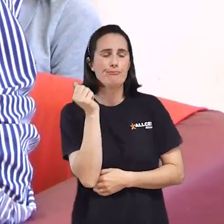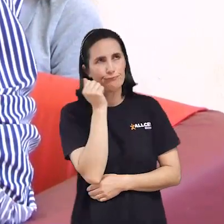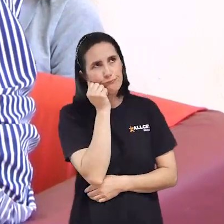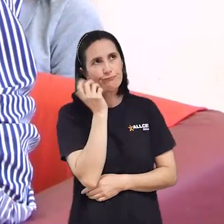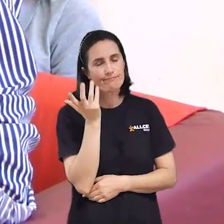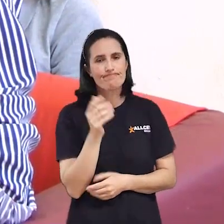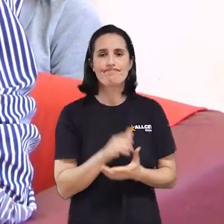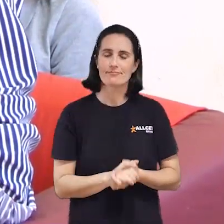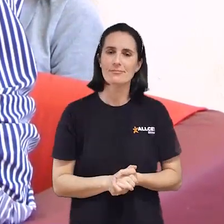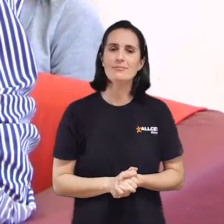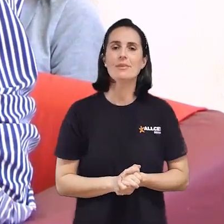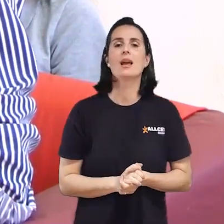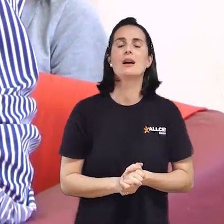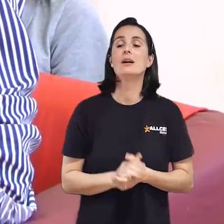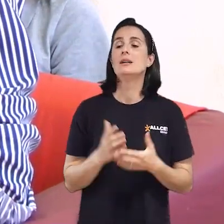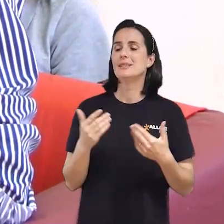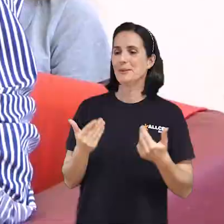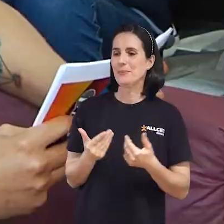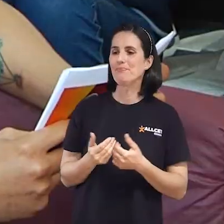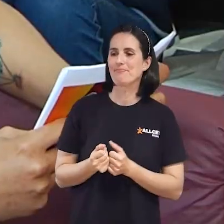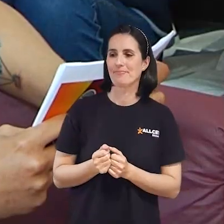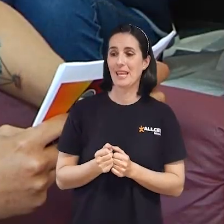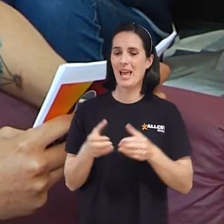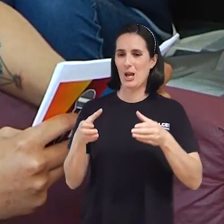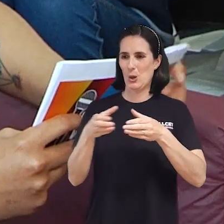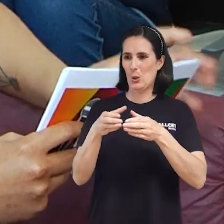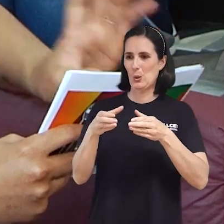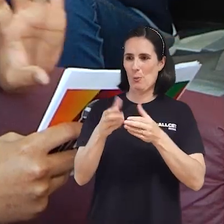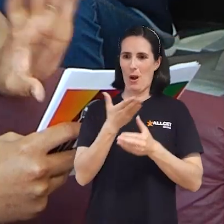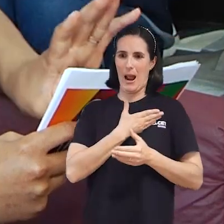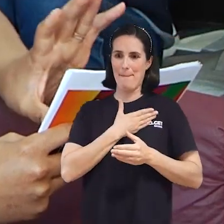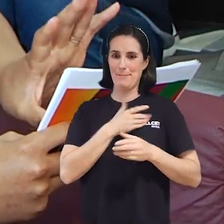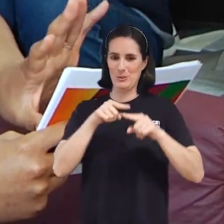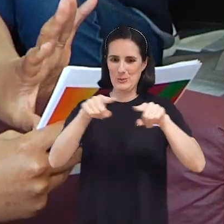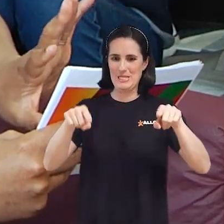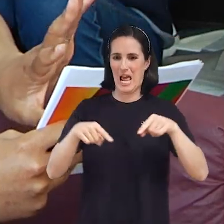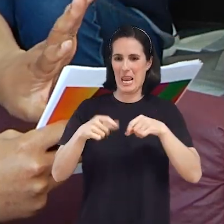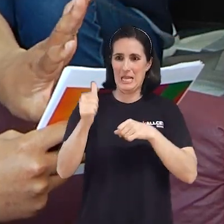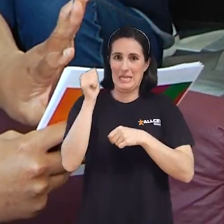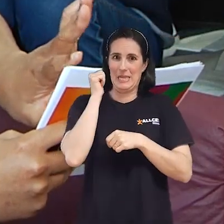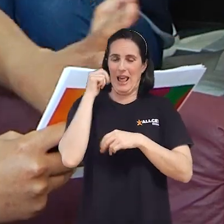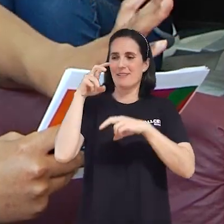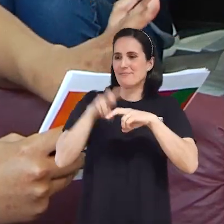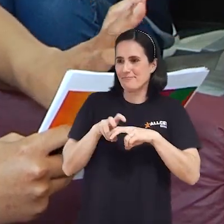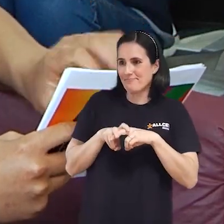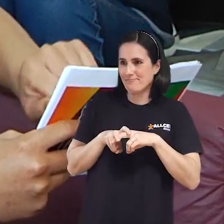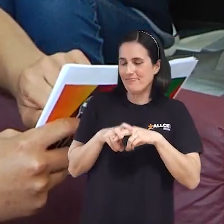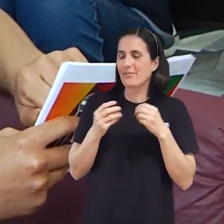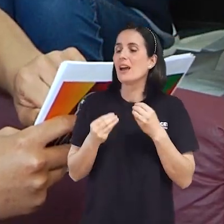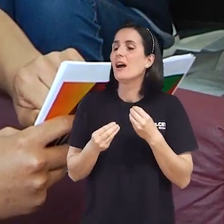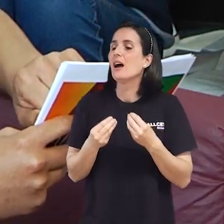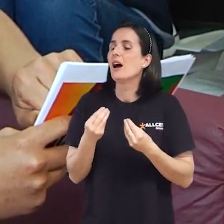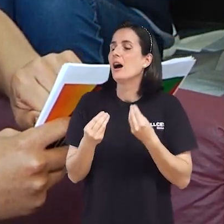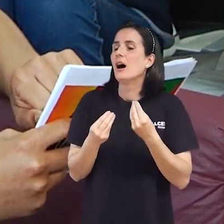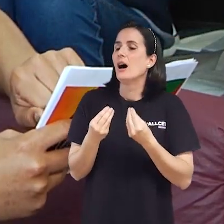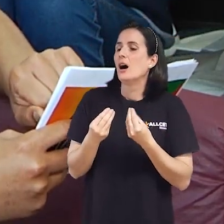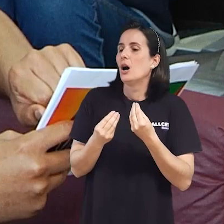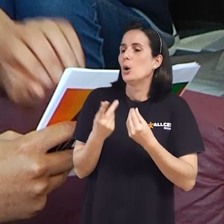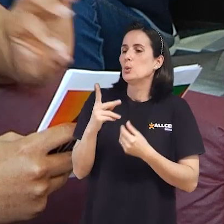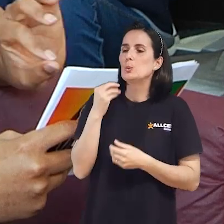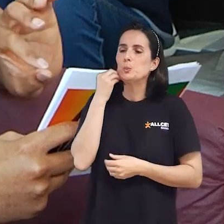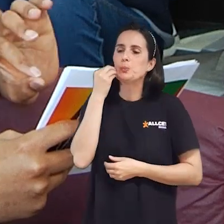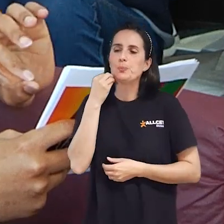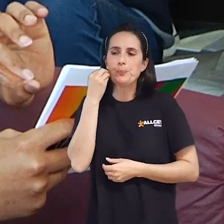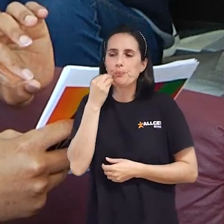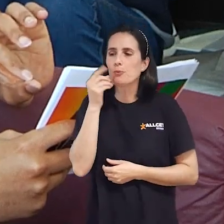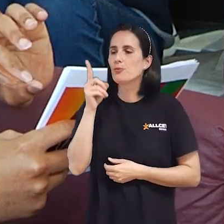e para não decepcionar os pais. E vereador, falando da turma do fundão, né, da sala,